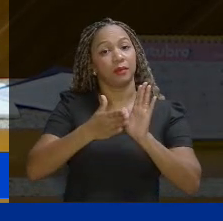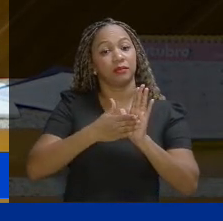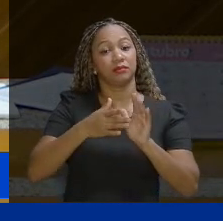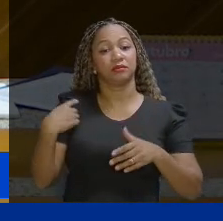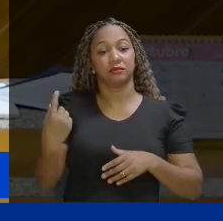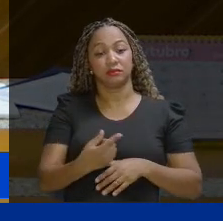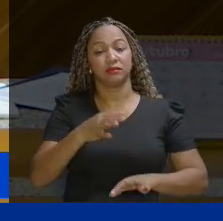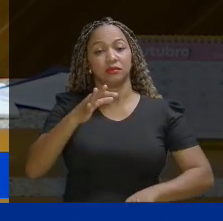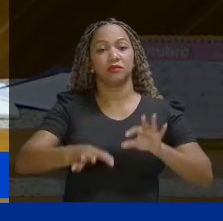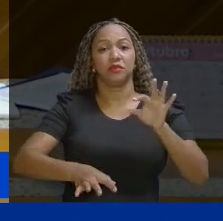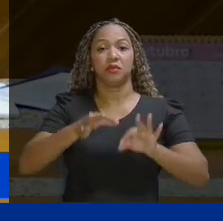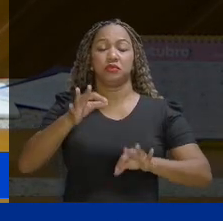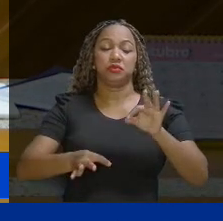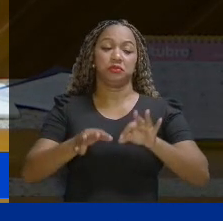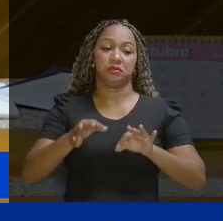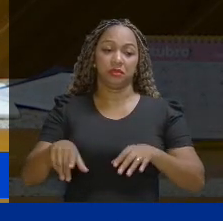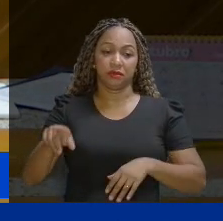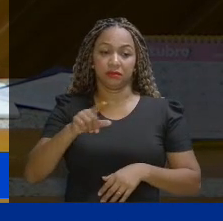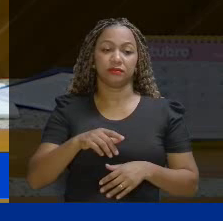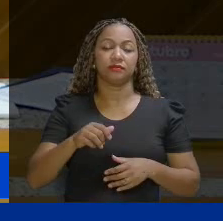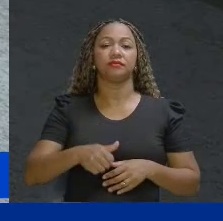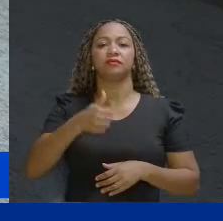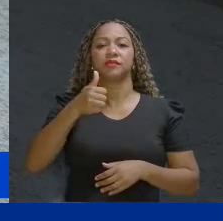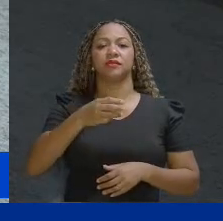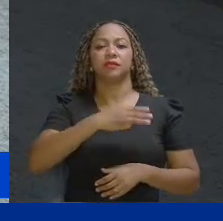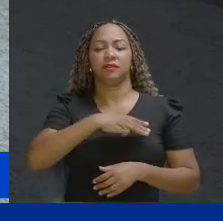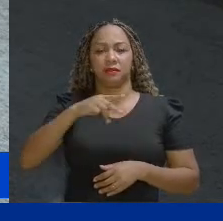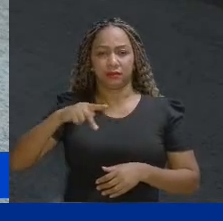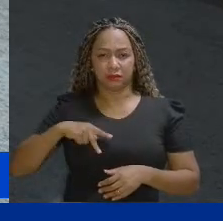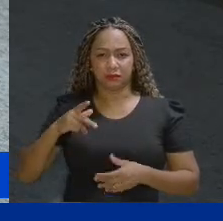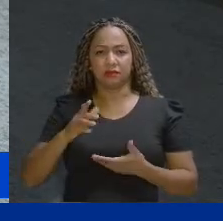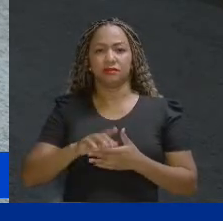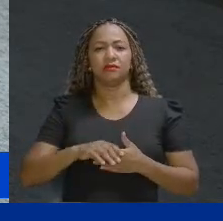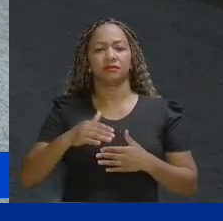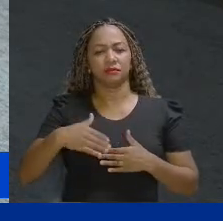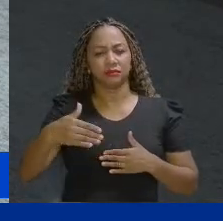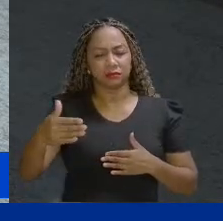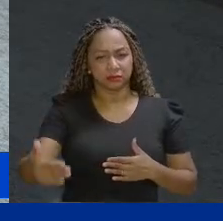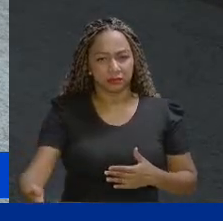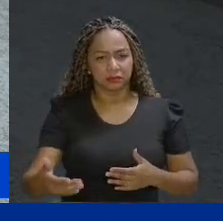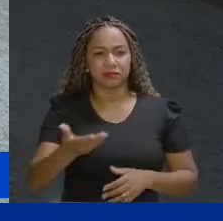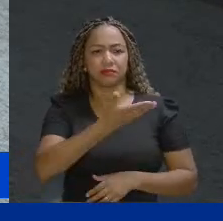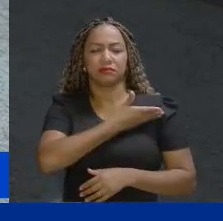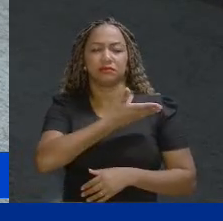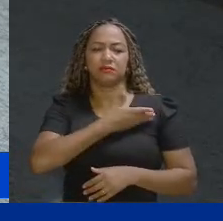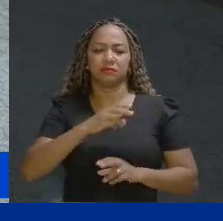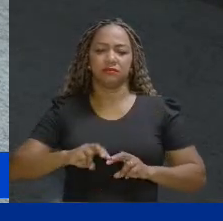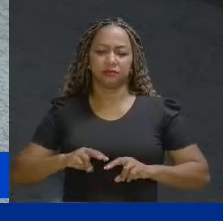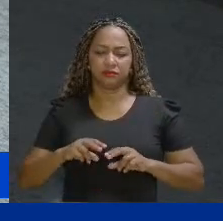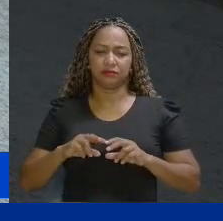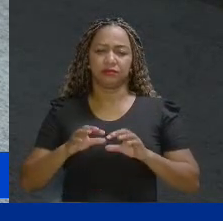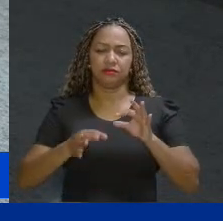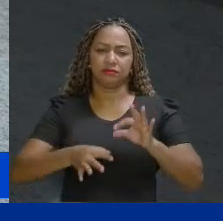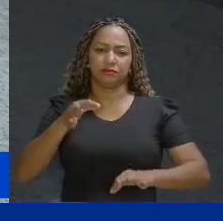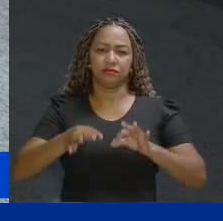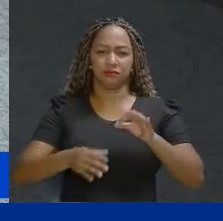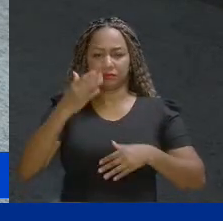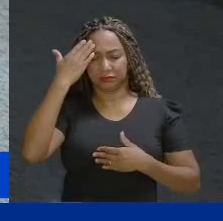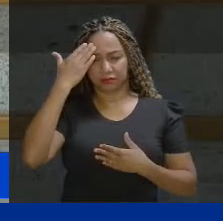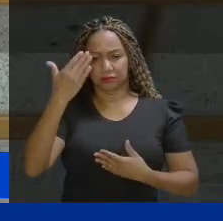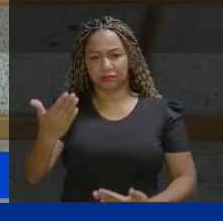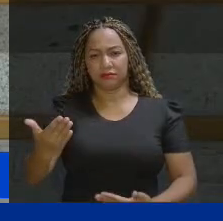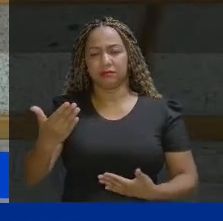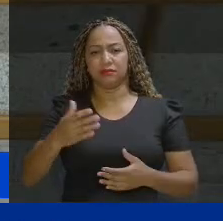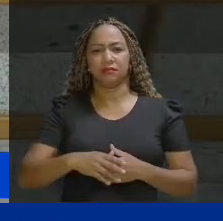essa matéria. E eu quero submeter primeiro ao MP e, na sequência, aos meus colegas. Imagem ampla no plenário. Obrigada, senhor